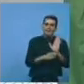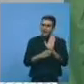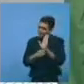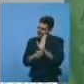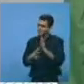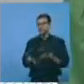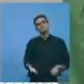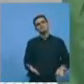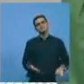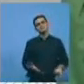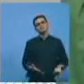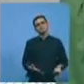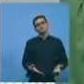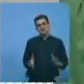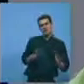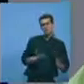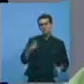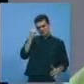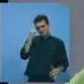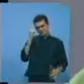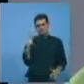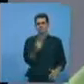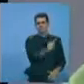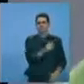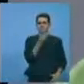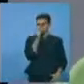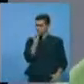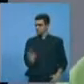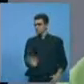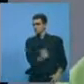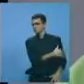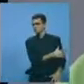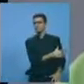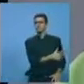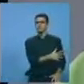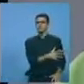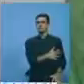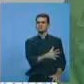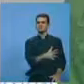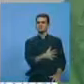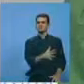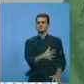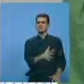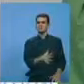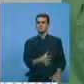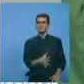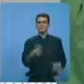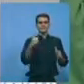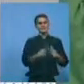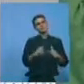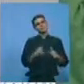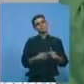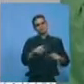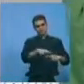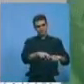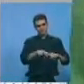como o lixo do mundo, a escória de todos até agora, por causa